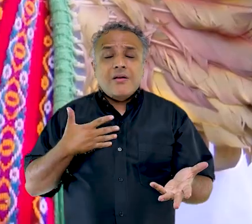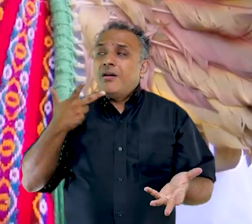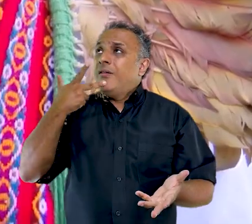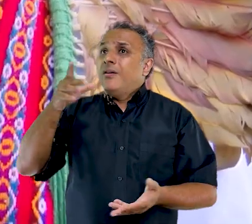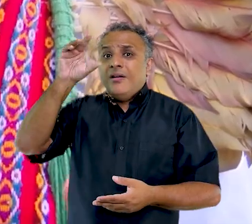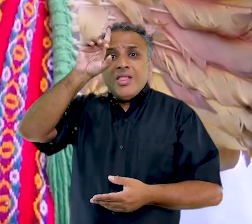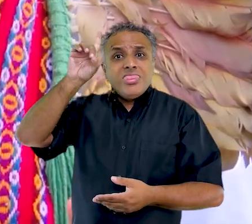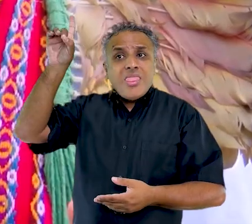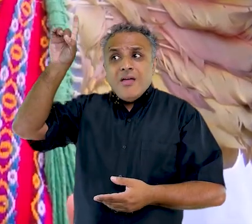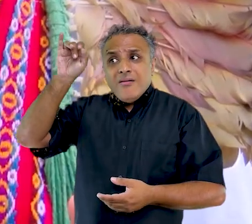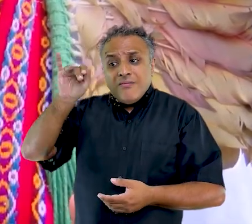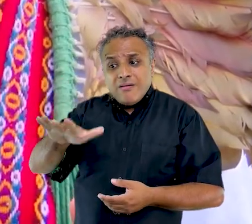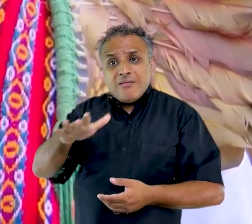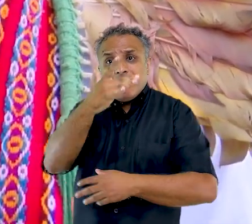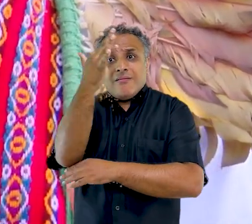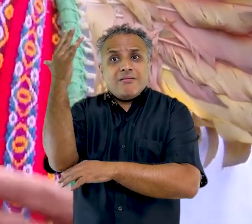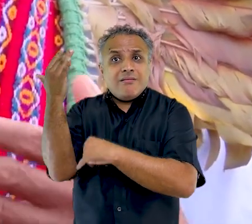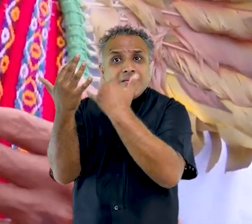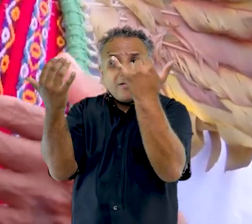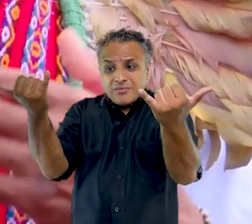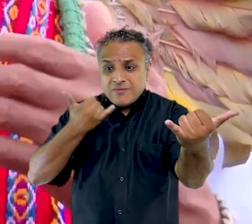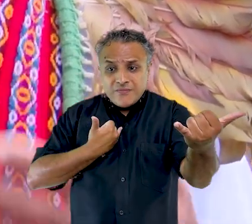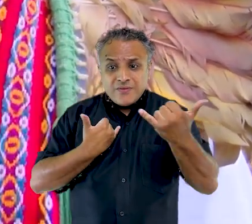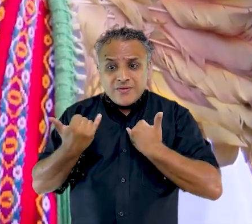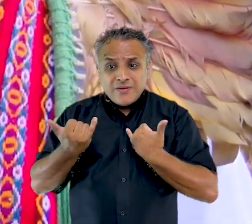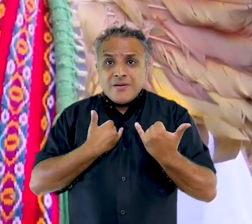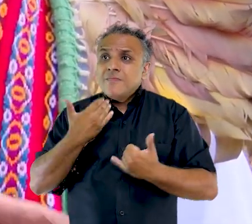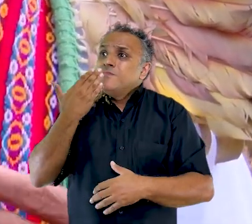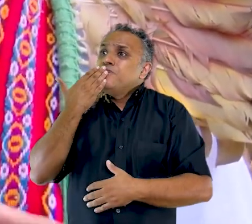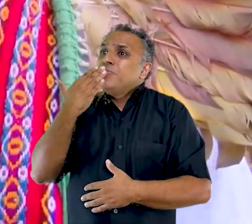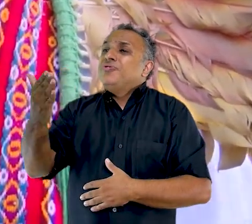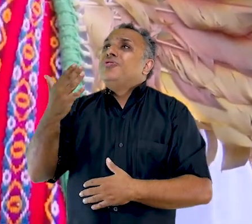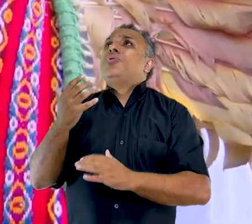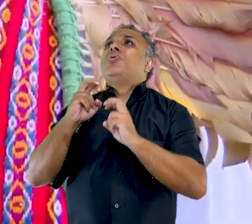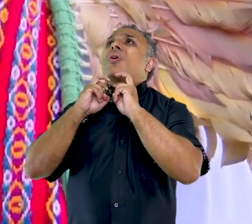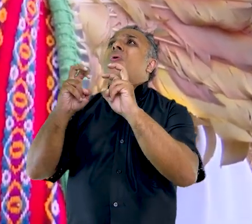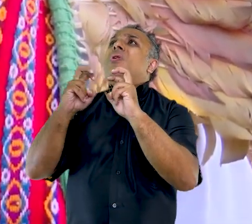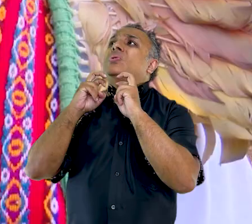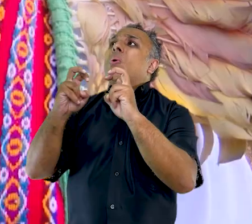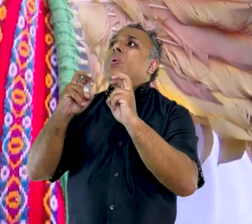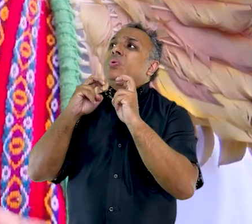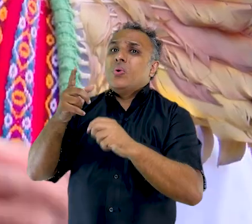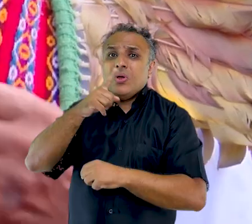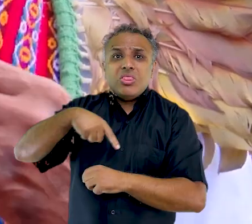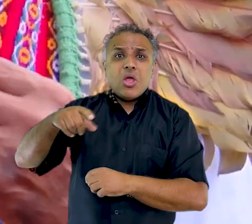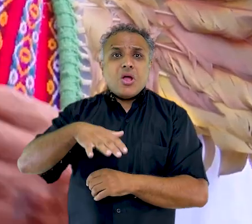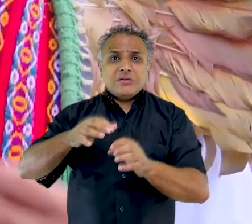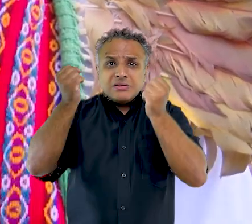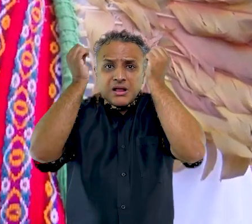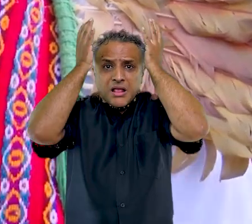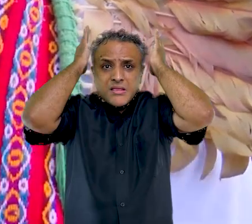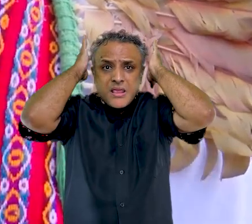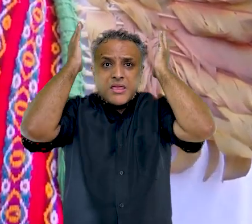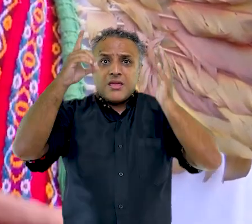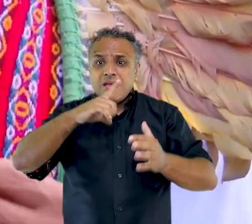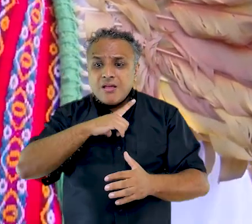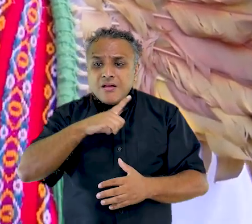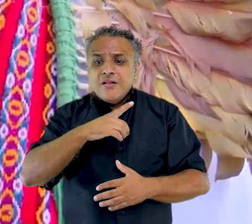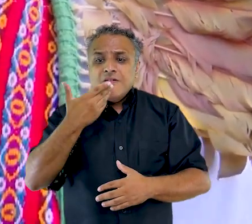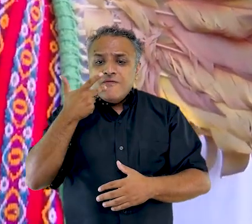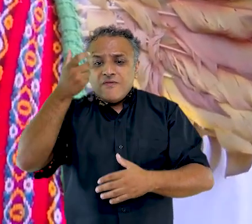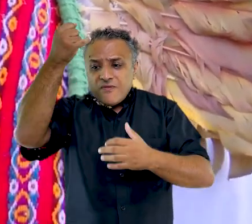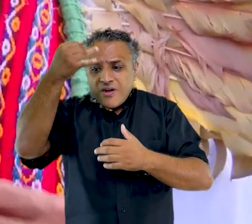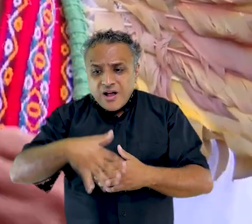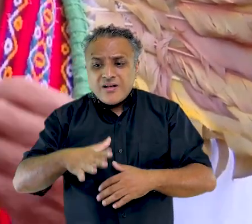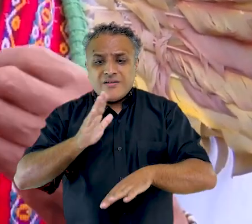a natureza falando para nós e pedindo socorro a nós, cacique. E nós estamos fazendo nossas falas assim que nós podemos,